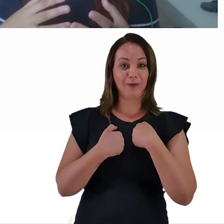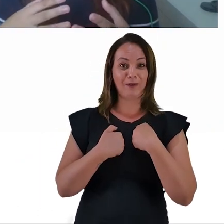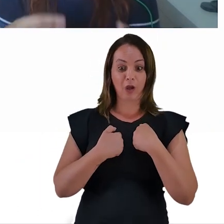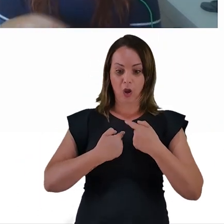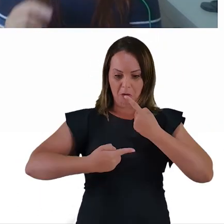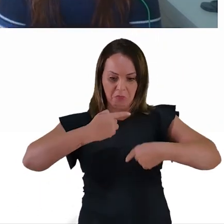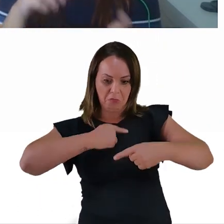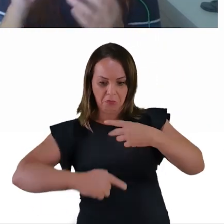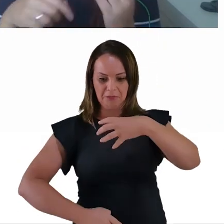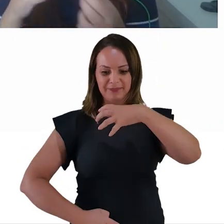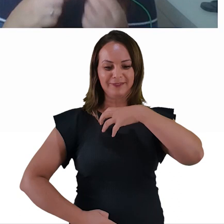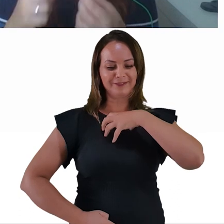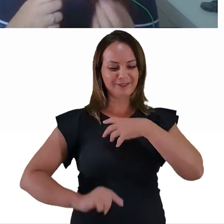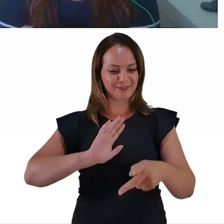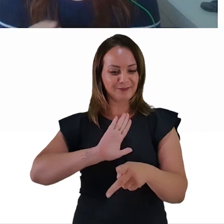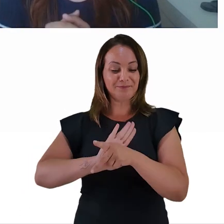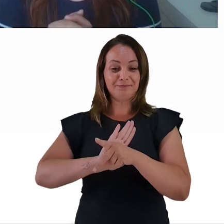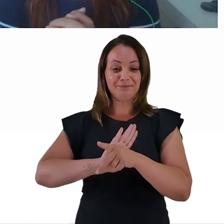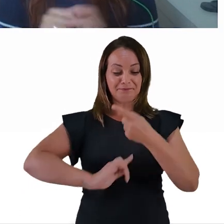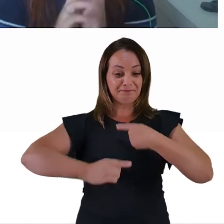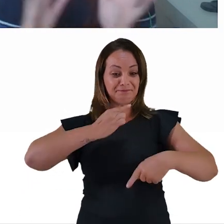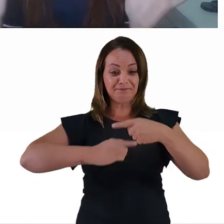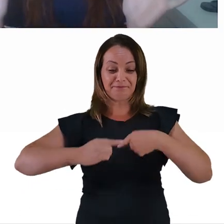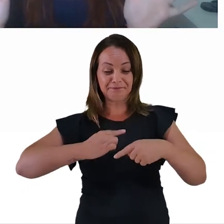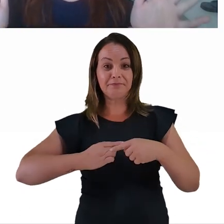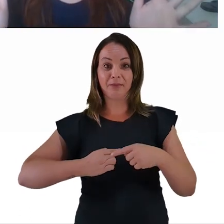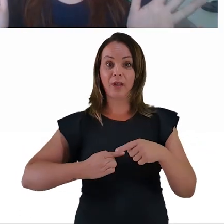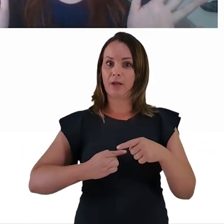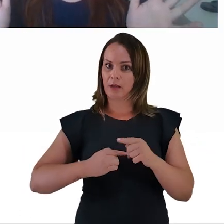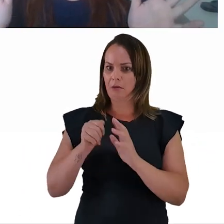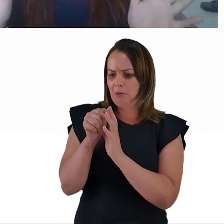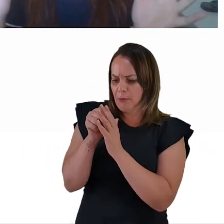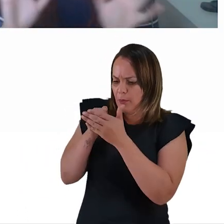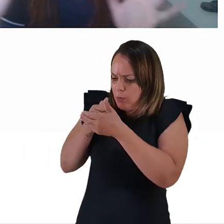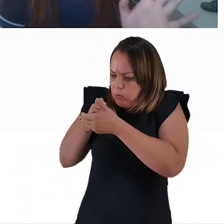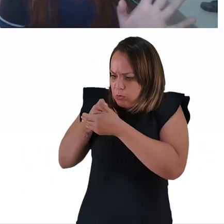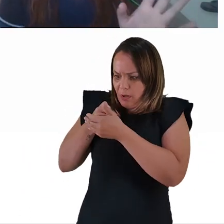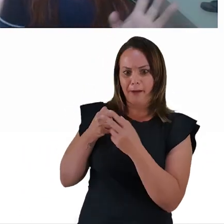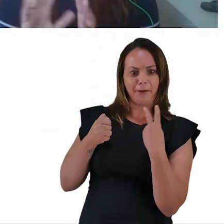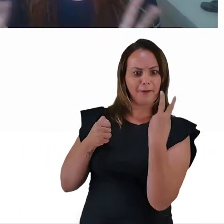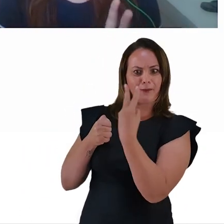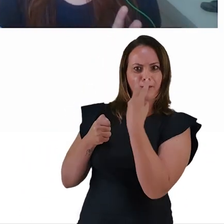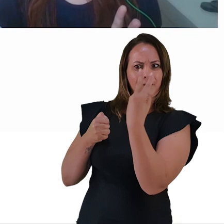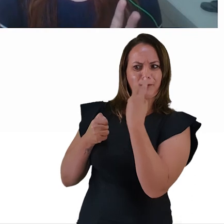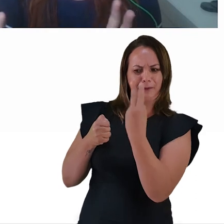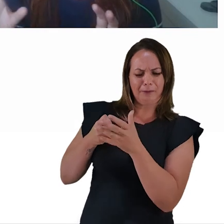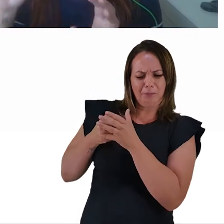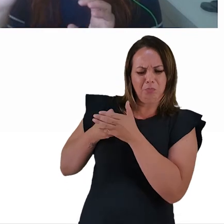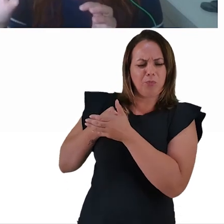me formam, com todas aquelas instruções ali. Então é a coisa mais preciosa que a gente tem, ela fica guardada 7 chaves, muito